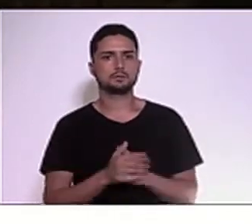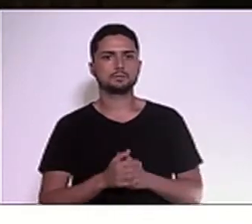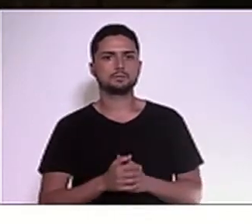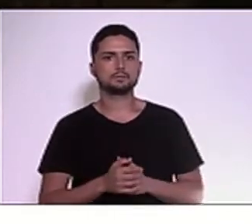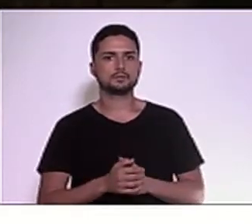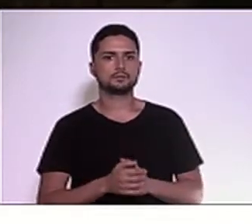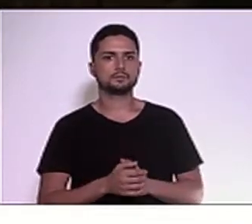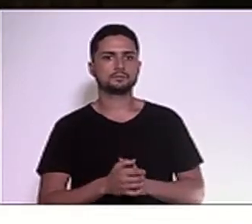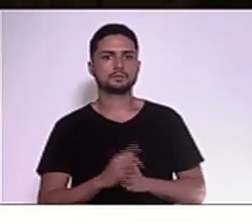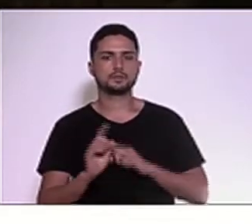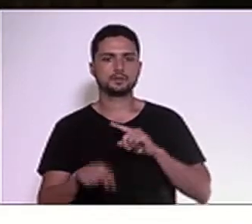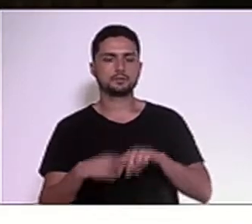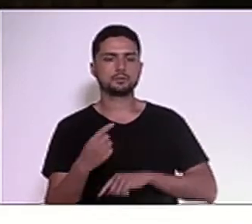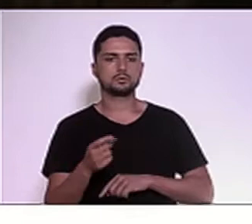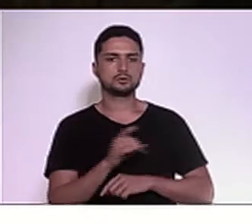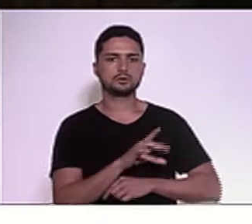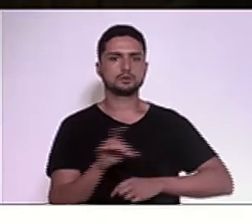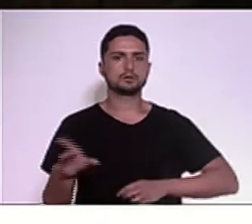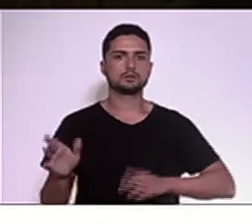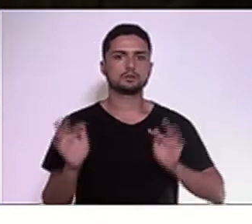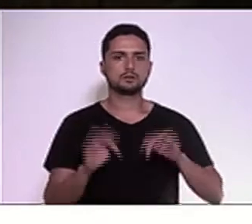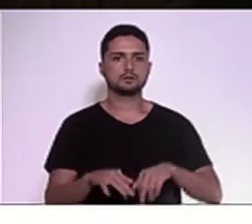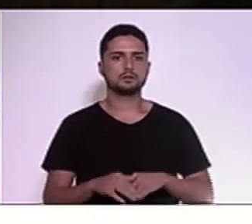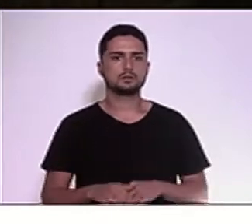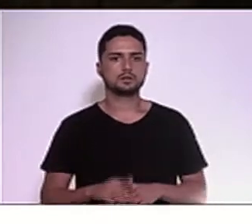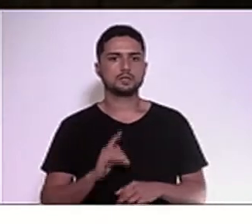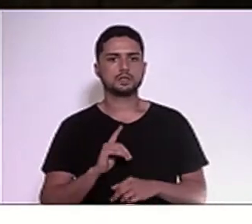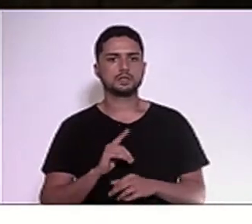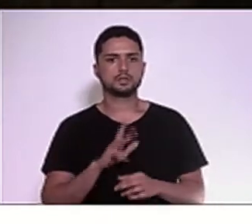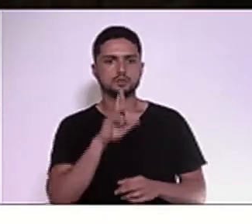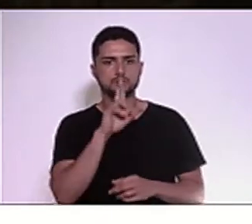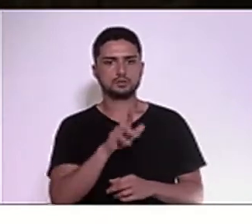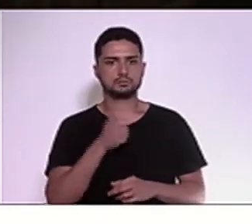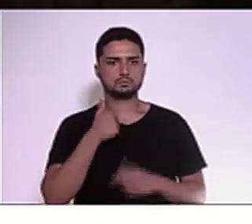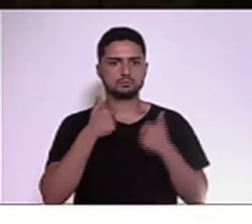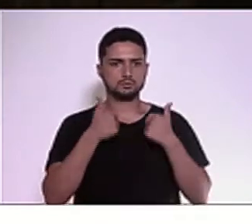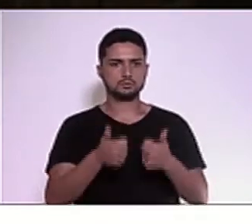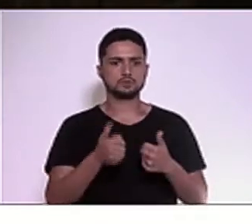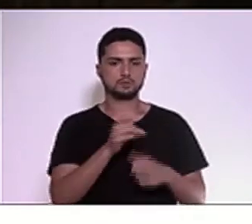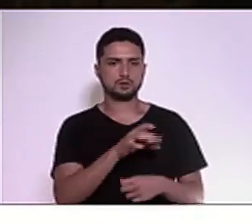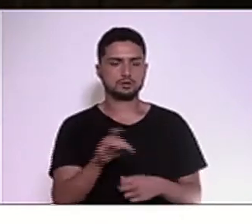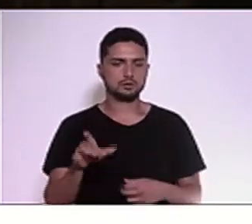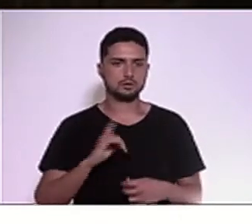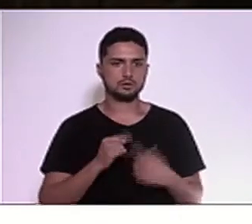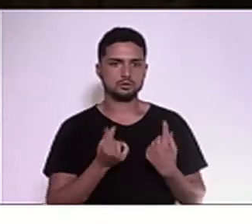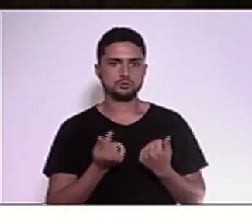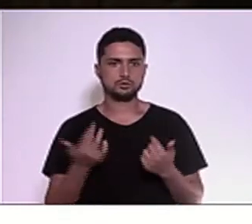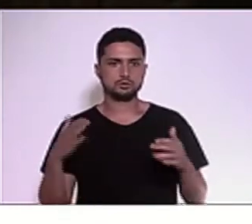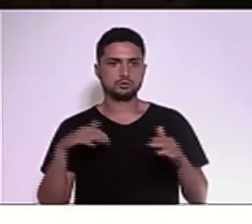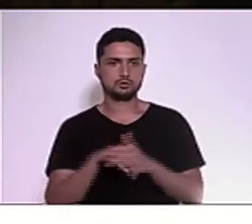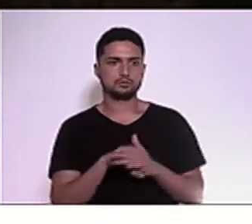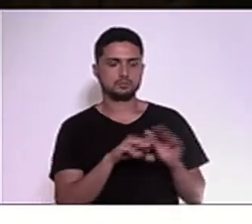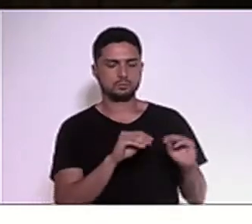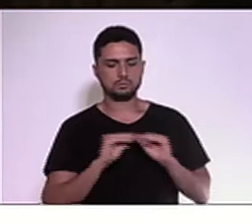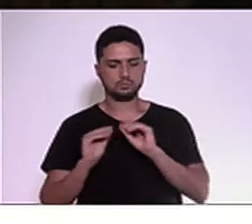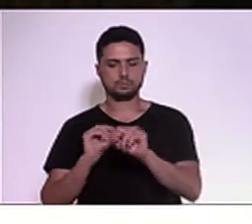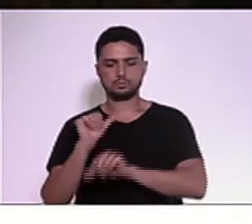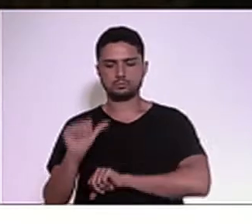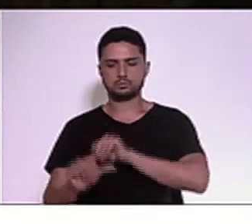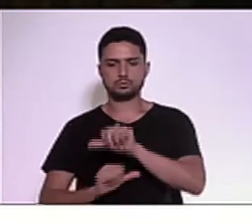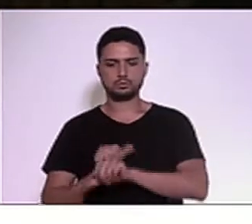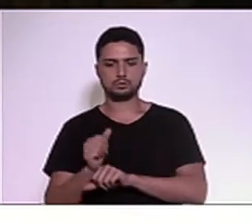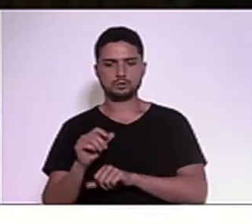de cada exercício, em havendo resultado positivo de cada um dos fundos, seus recursos sejam revertidos